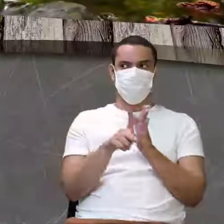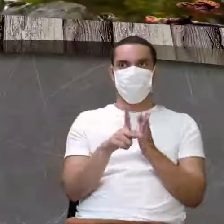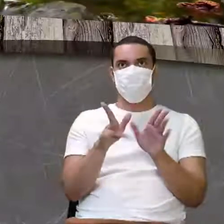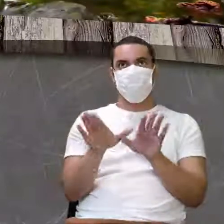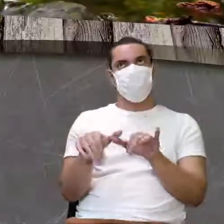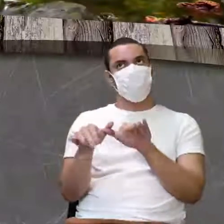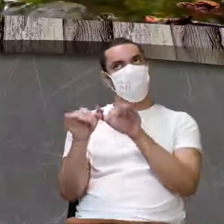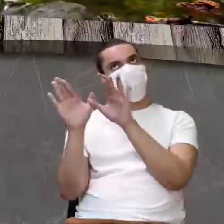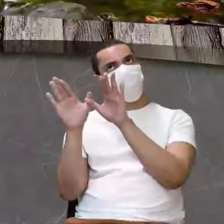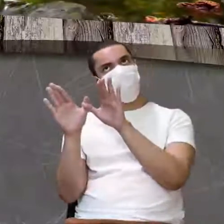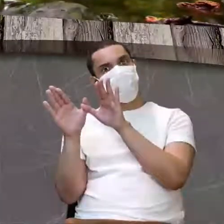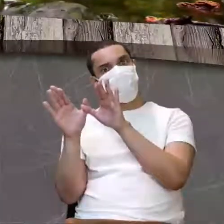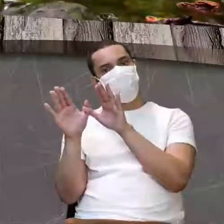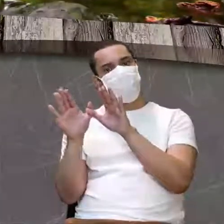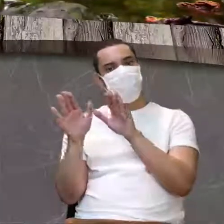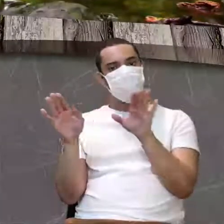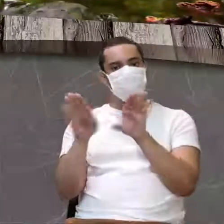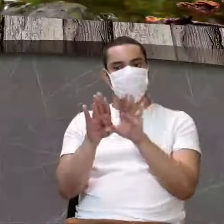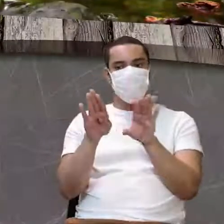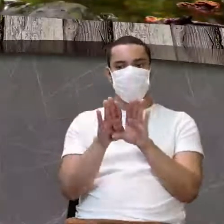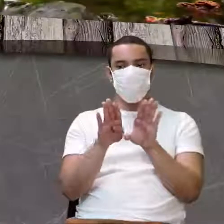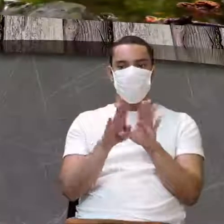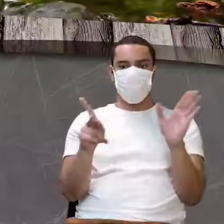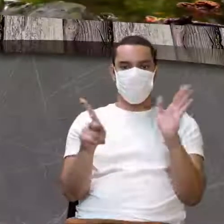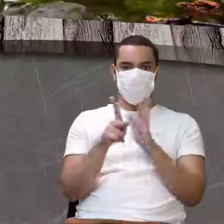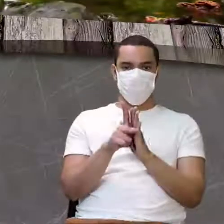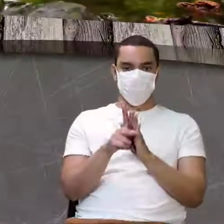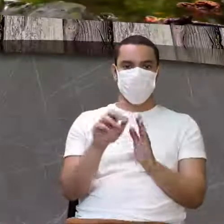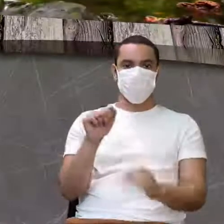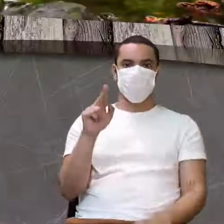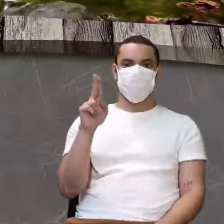aves. São formas de